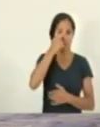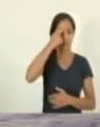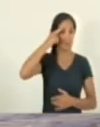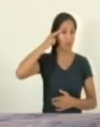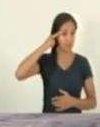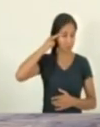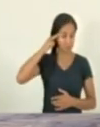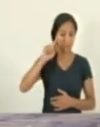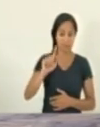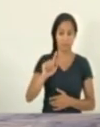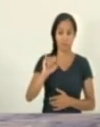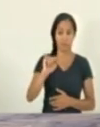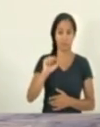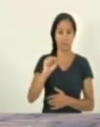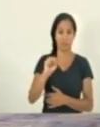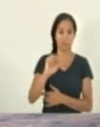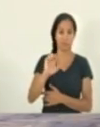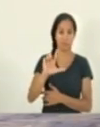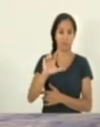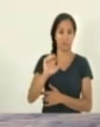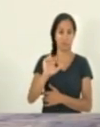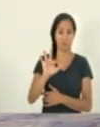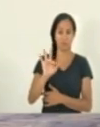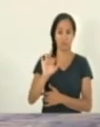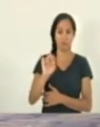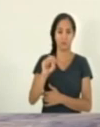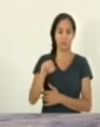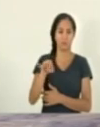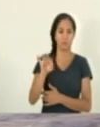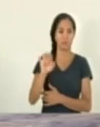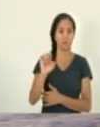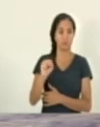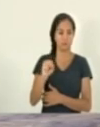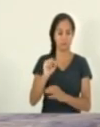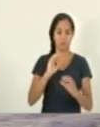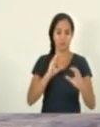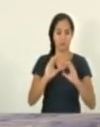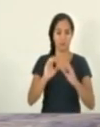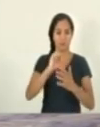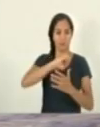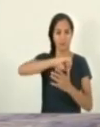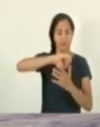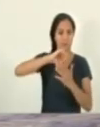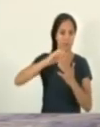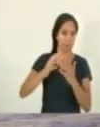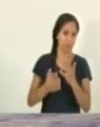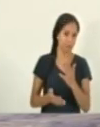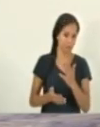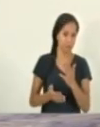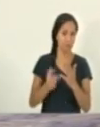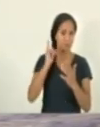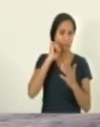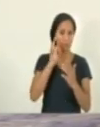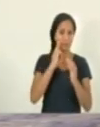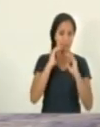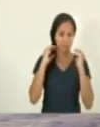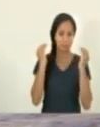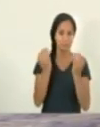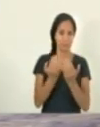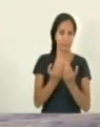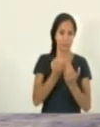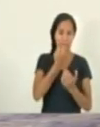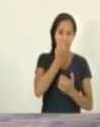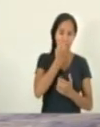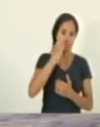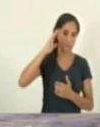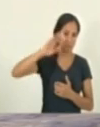está transmitindo a nossa sessão para a comunidade surda, então eu dei boa tarde em